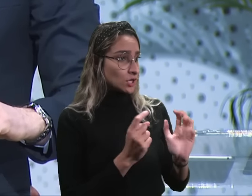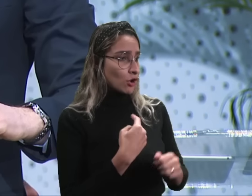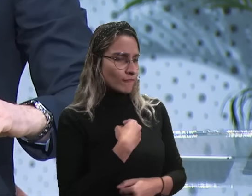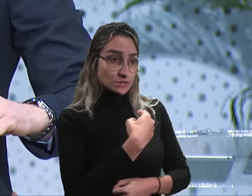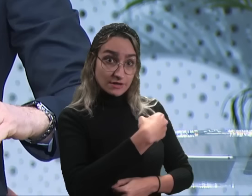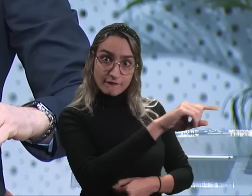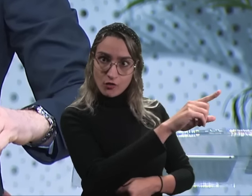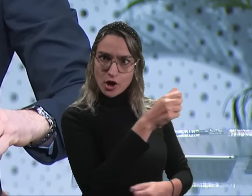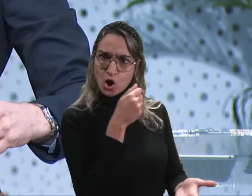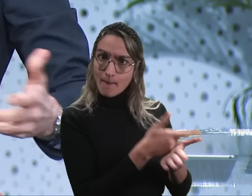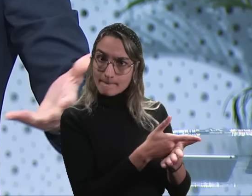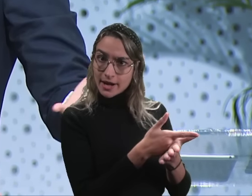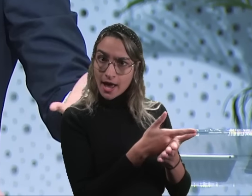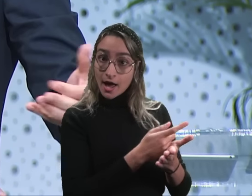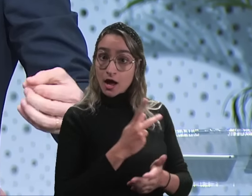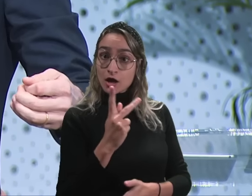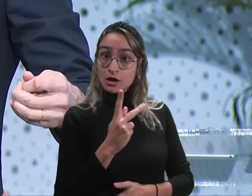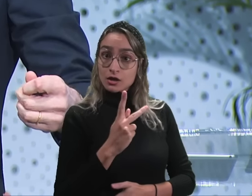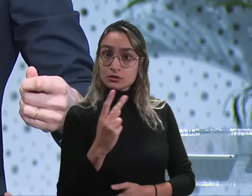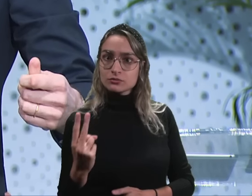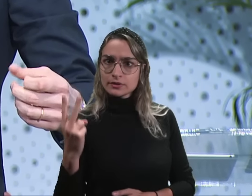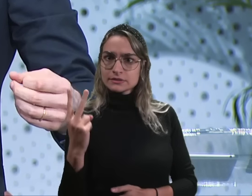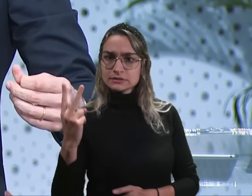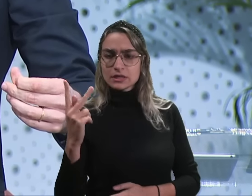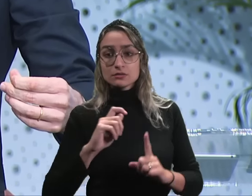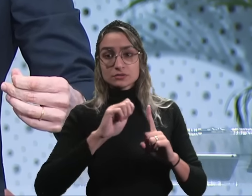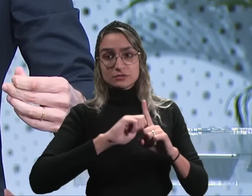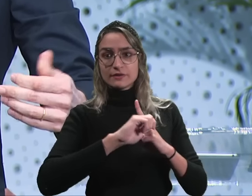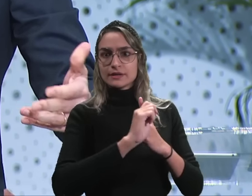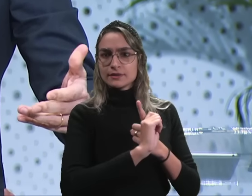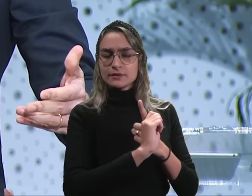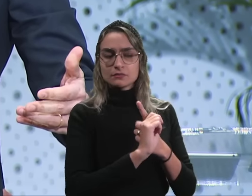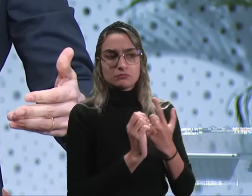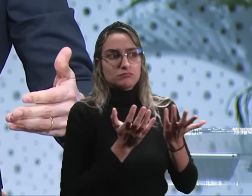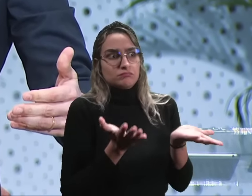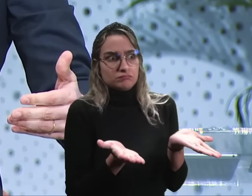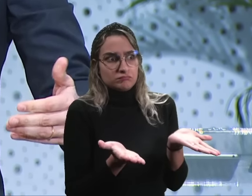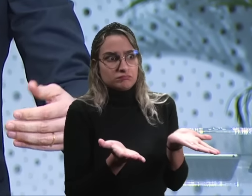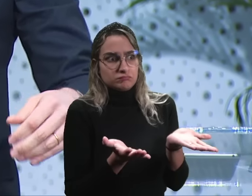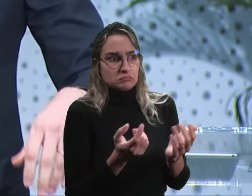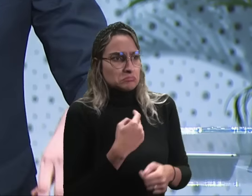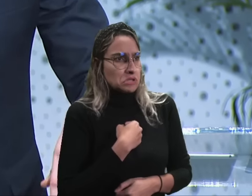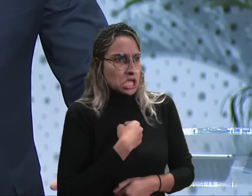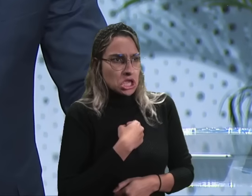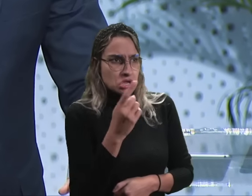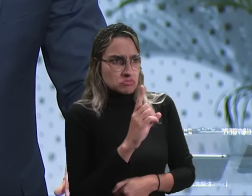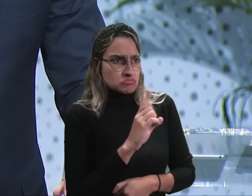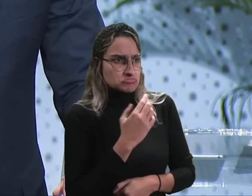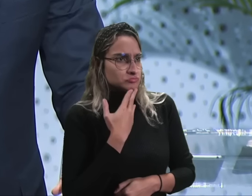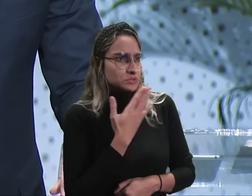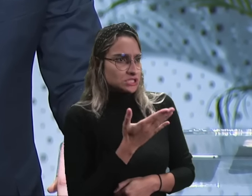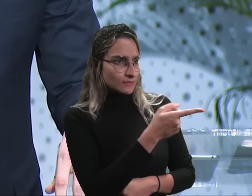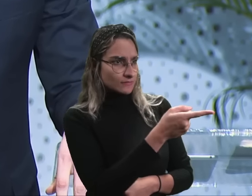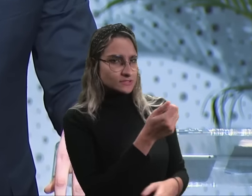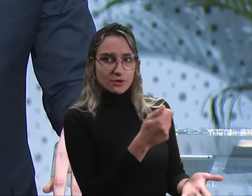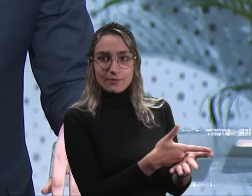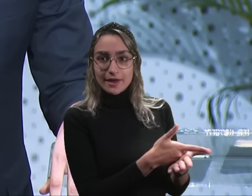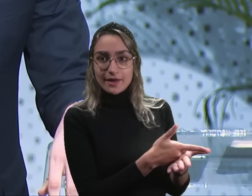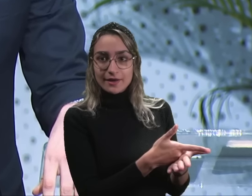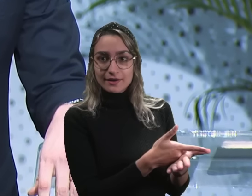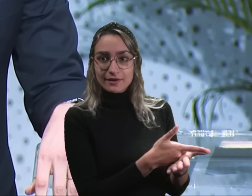de farinha ele disse é não é isso que você pediu disse é mas Capitão beites você